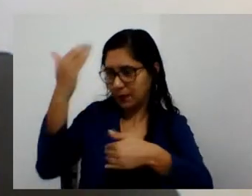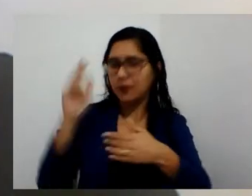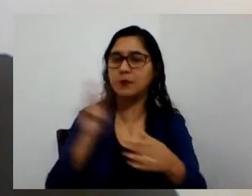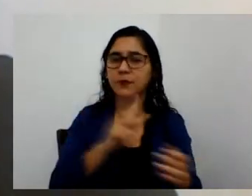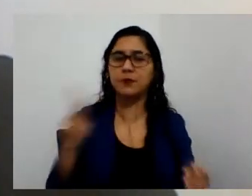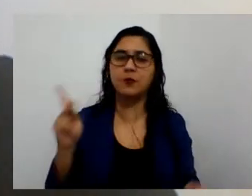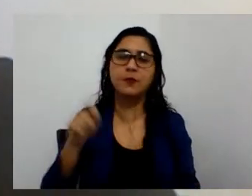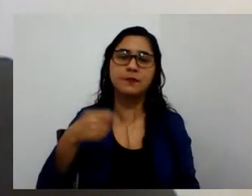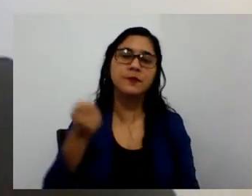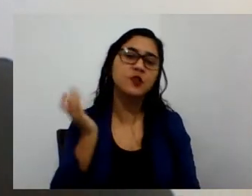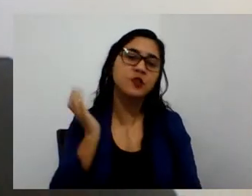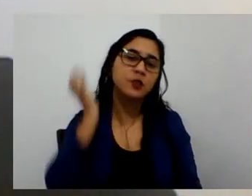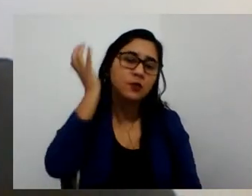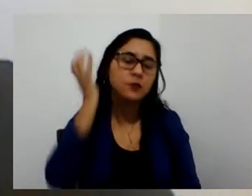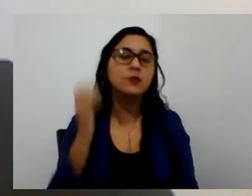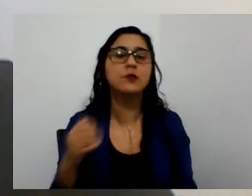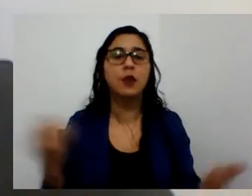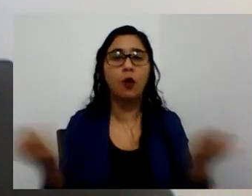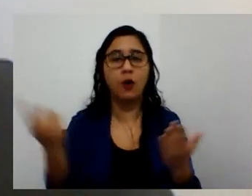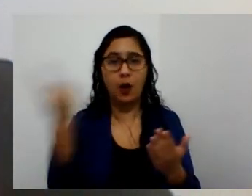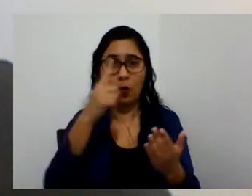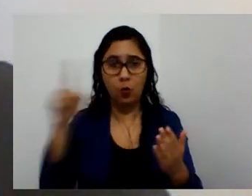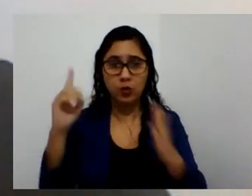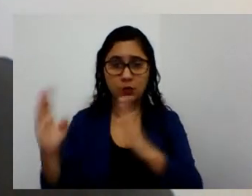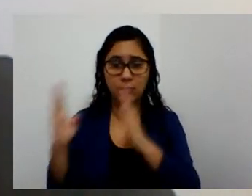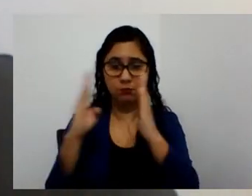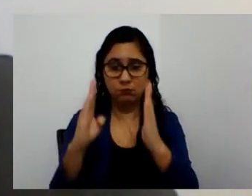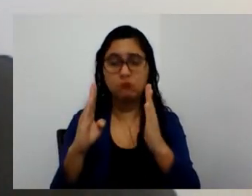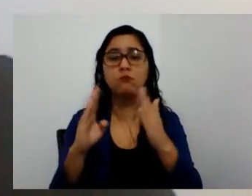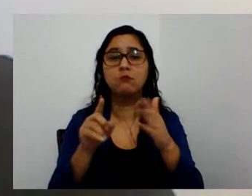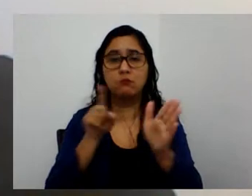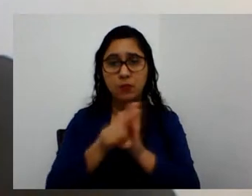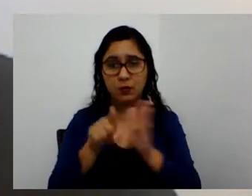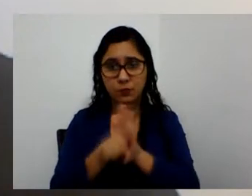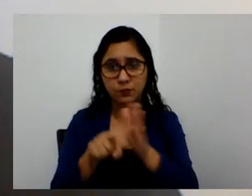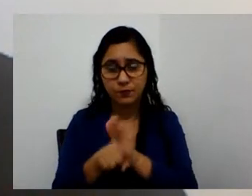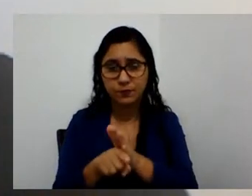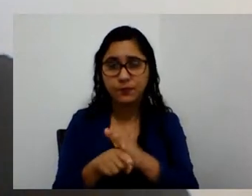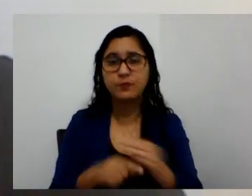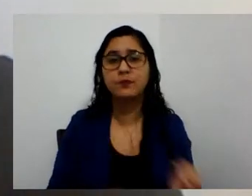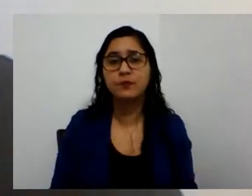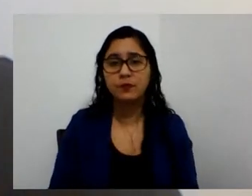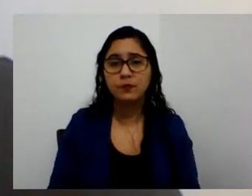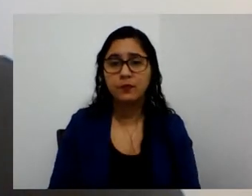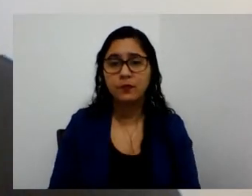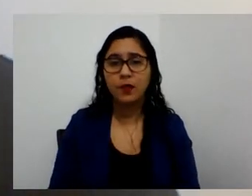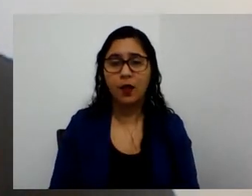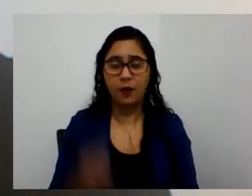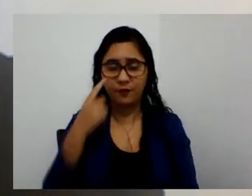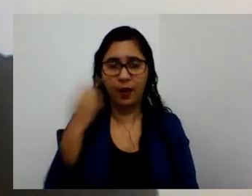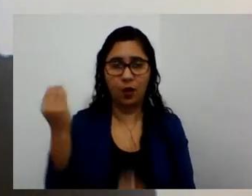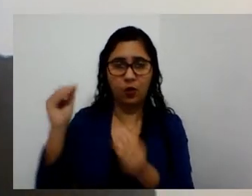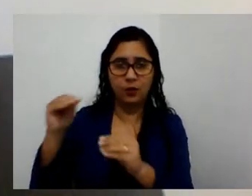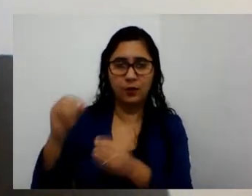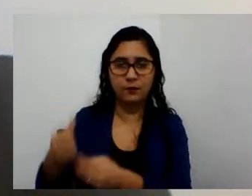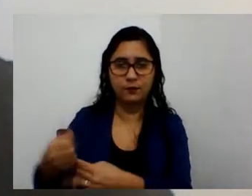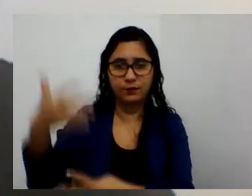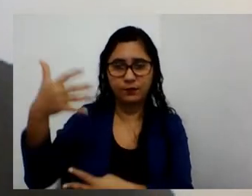Dando, então, continuidade à última rodada de perguntas. Vou disponibilizá-la agora no chat.